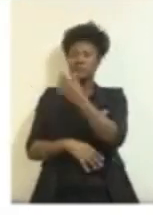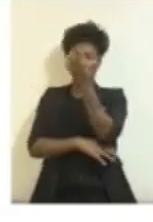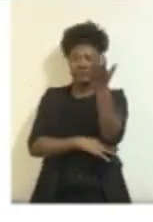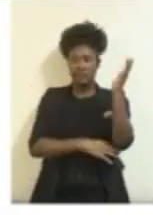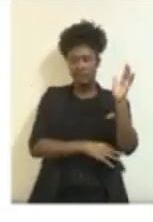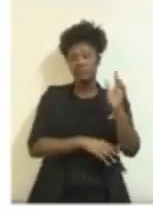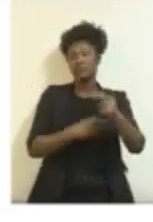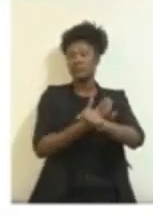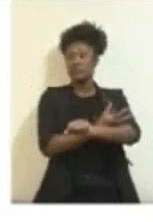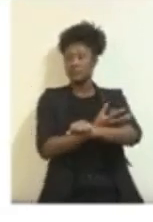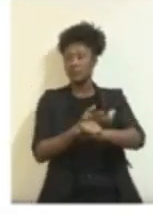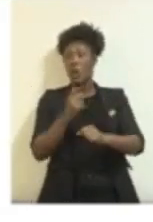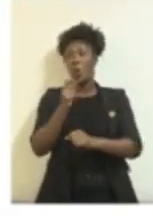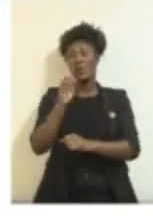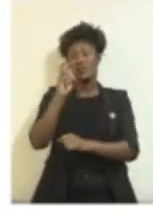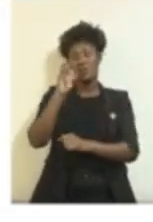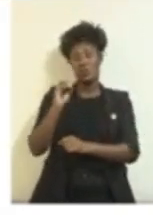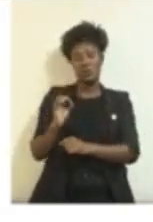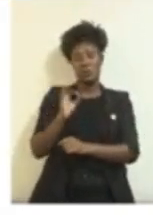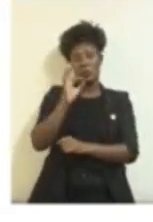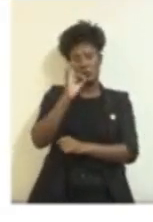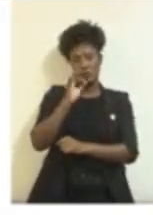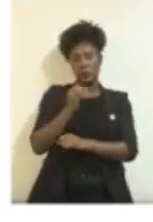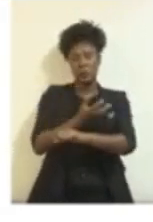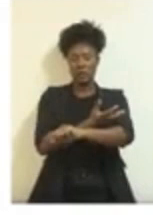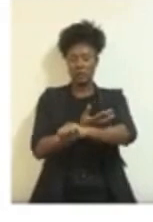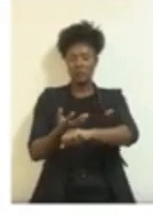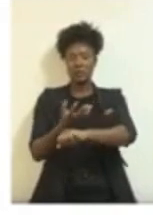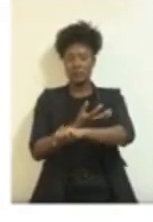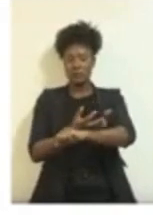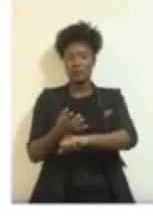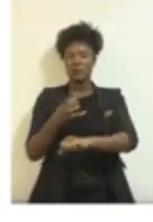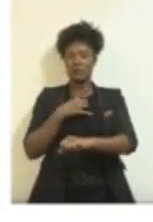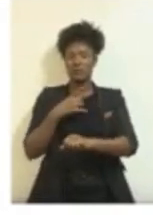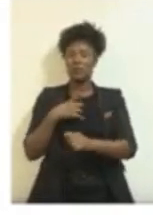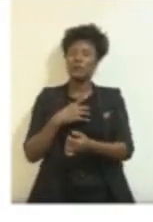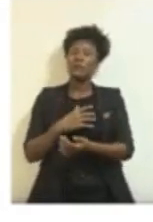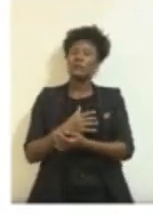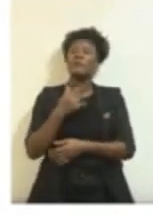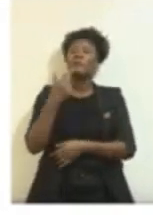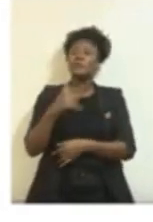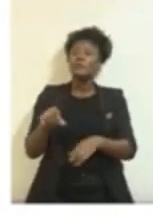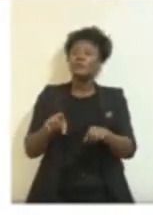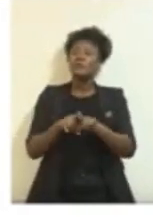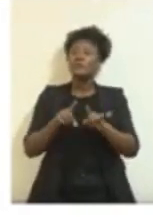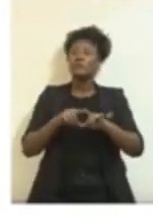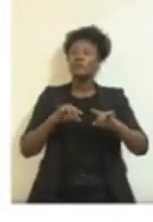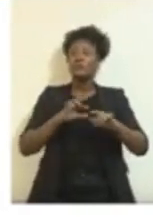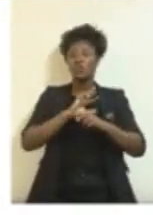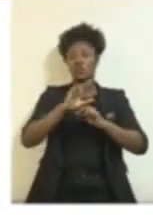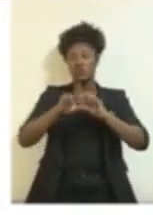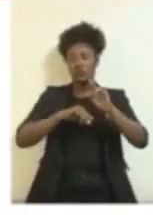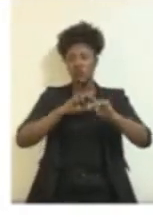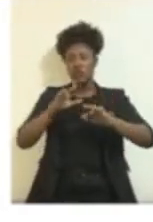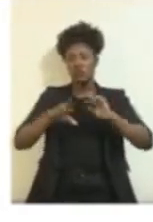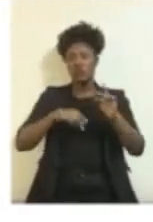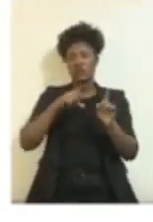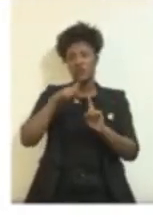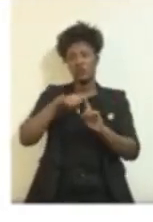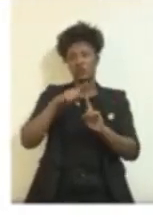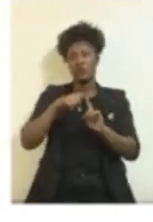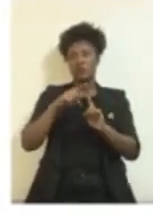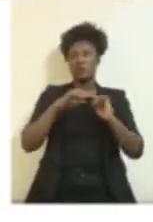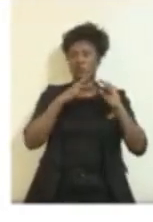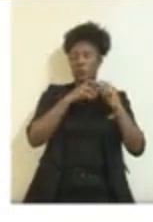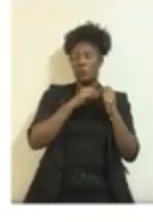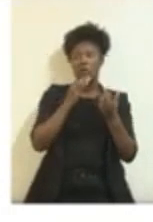quase 60% das plantas estão nos campos, né? E grande número de anfíbios e répteis também. E mais 600 espécies